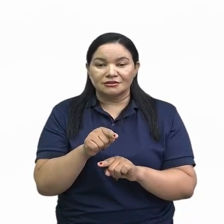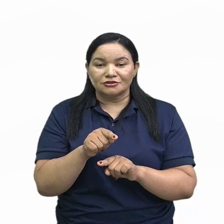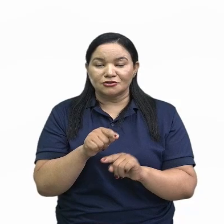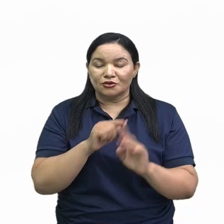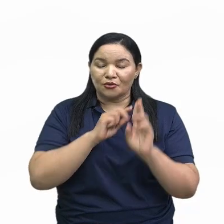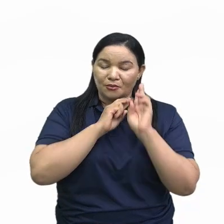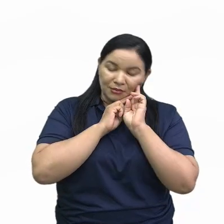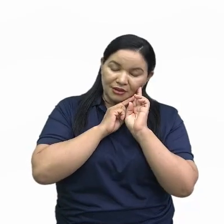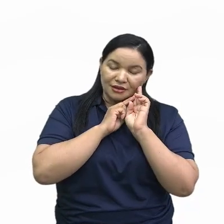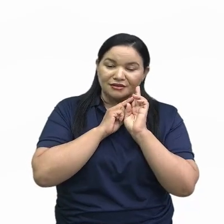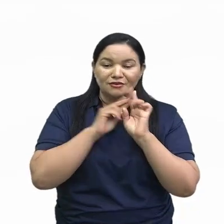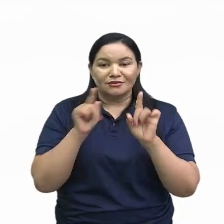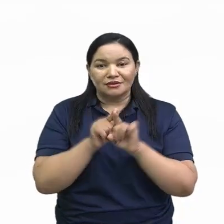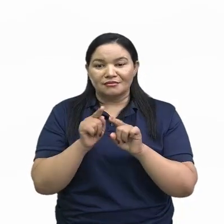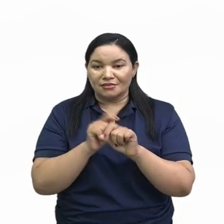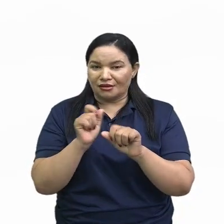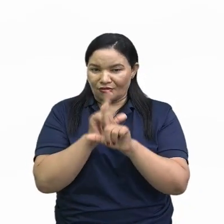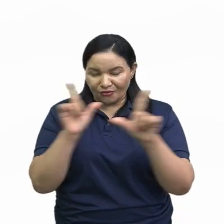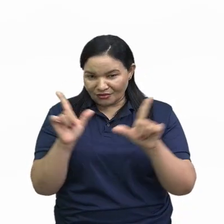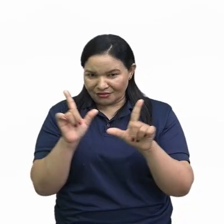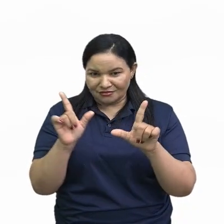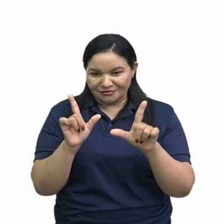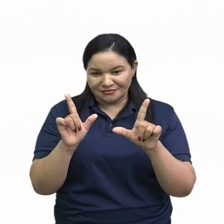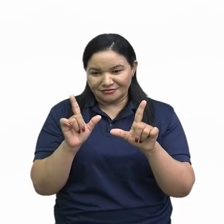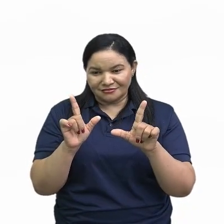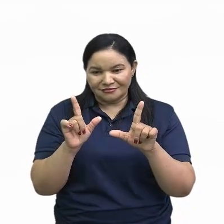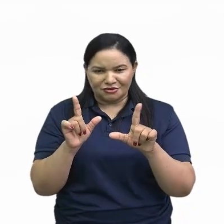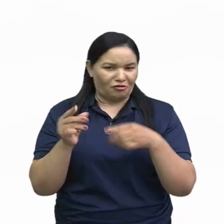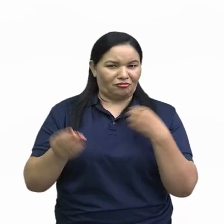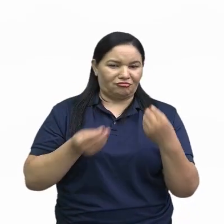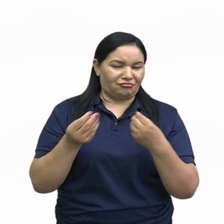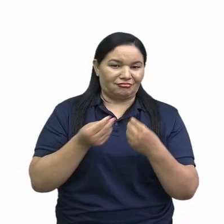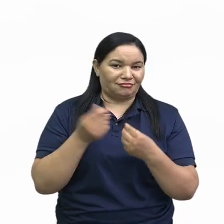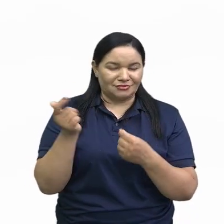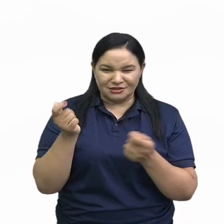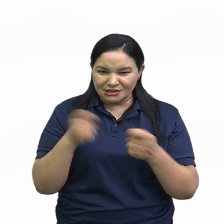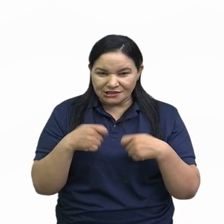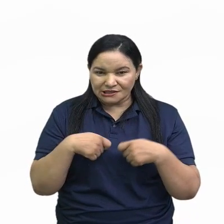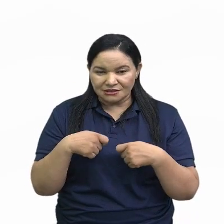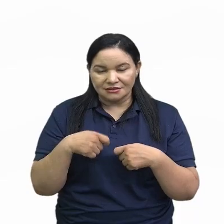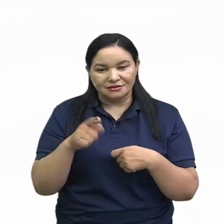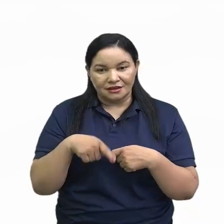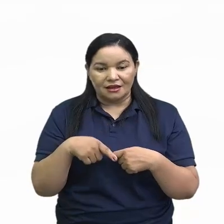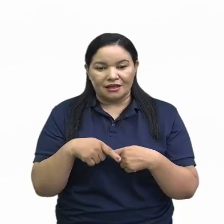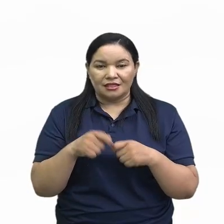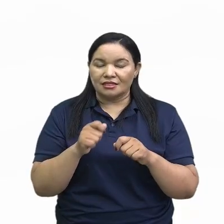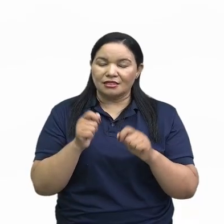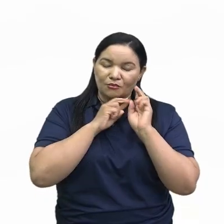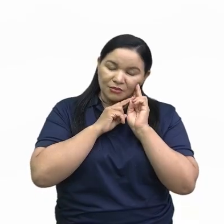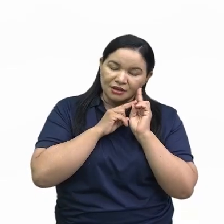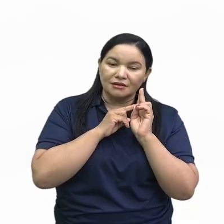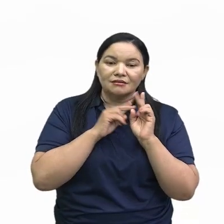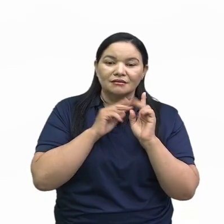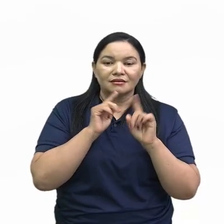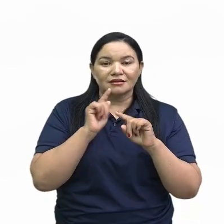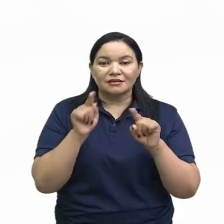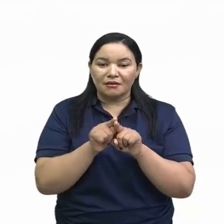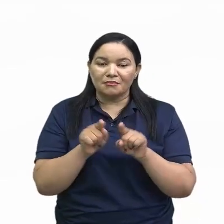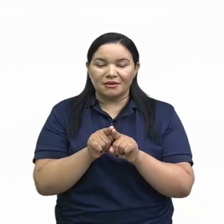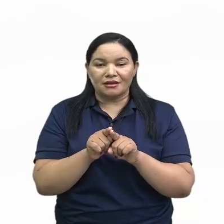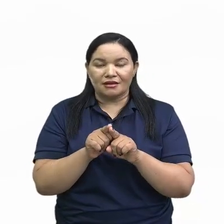tempo dormindo e acordado. Como isso é possível? Como uma pessoa pode estar dormindo